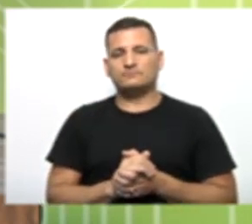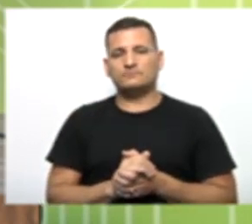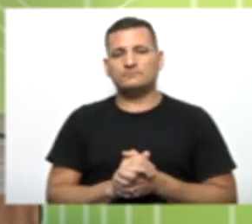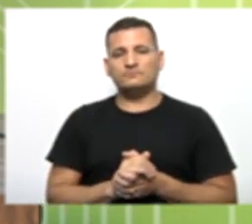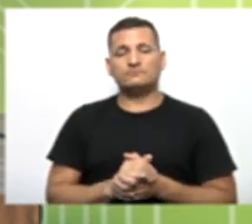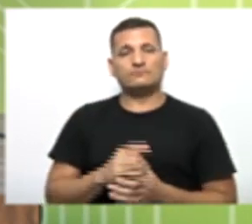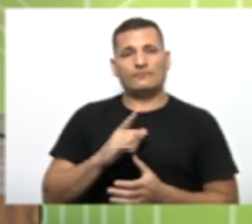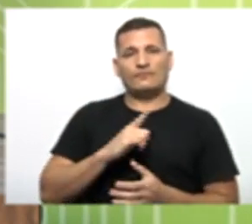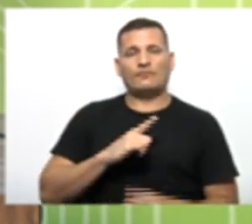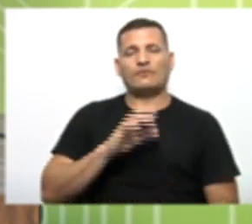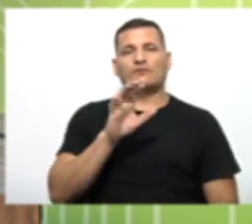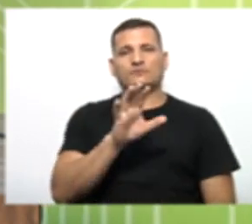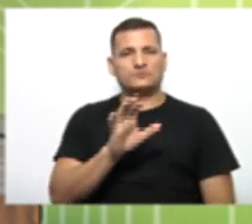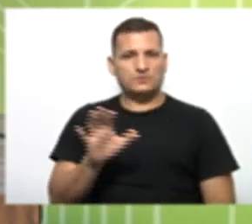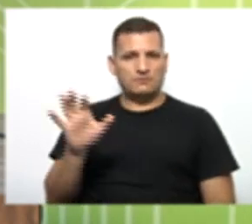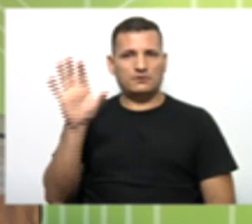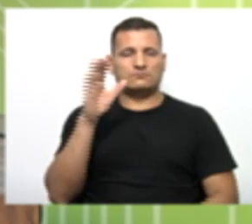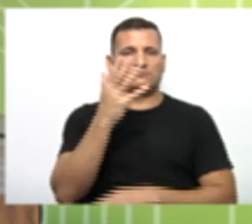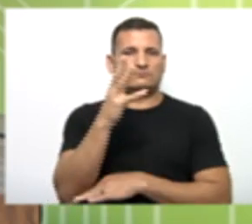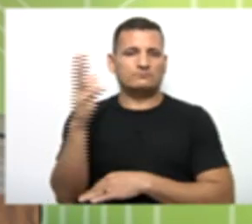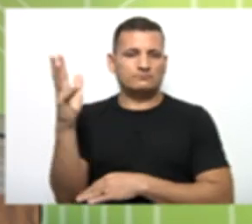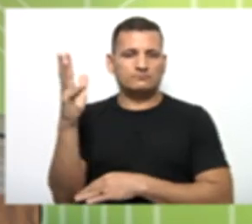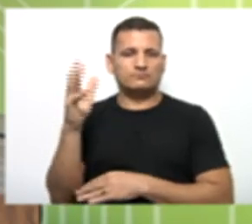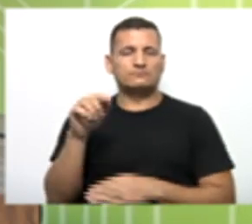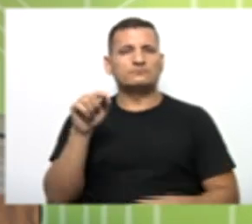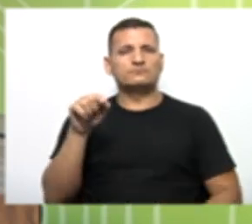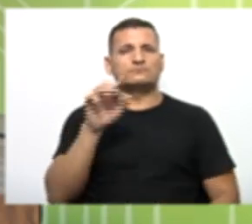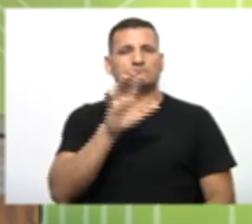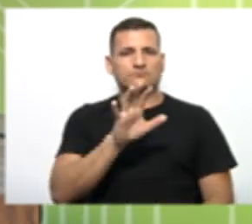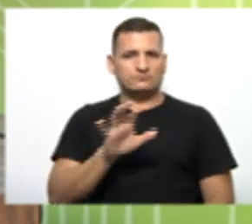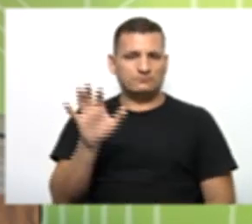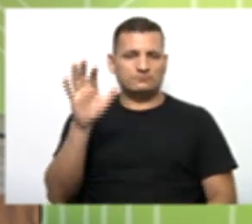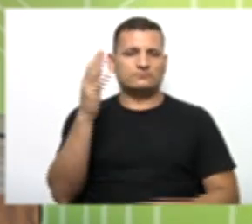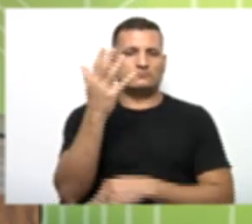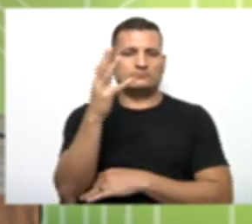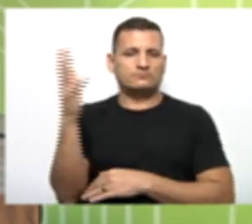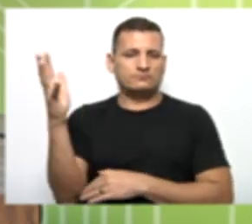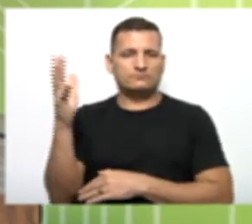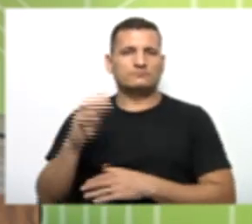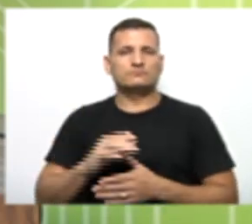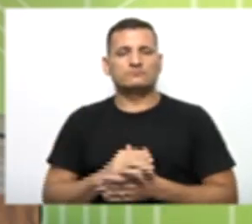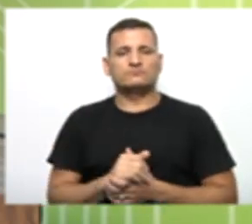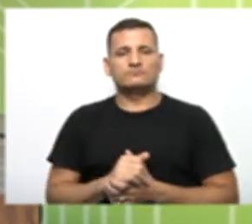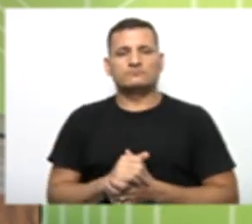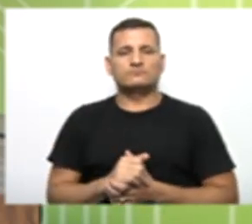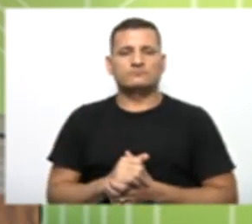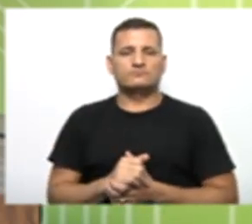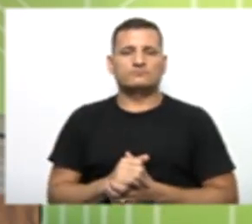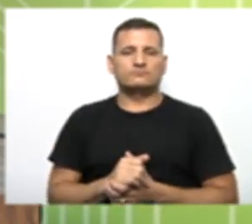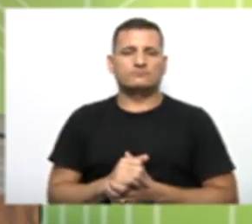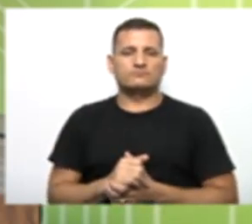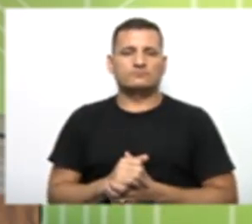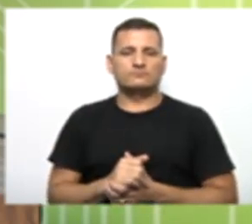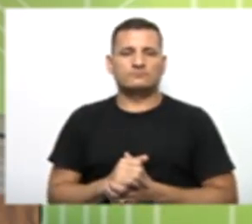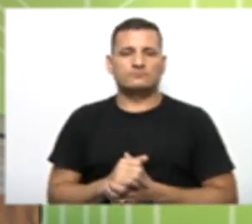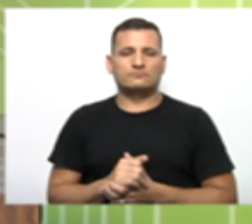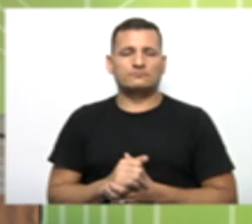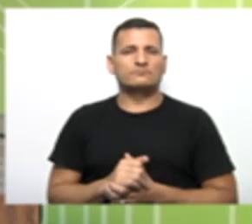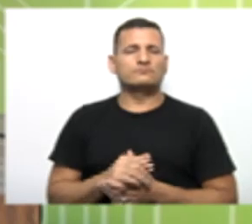um zoneamento ambiental. Nesse zoneamento ambiental foram estabelecidas quais são